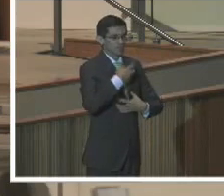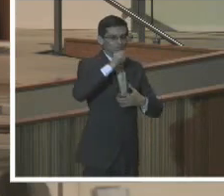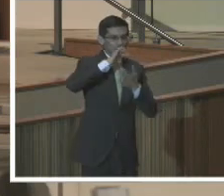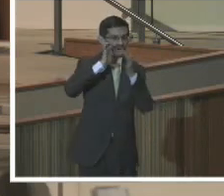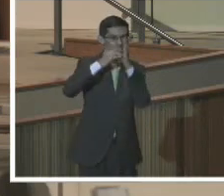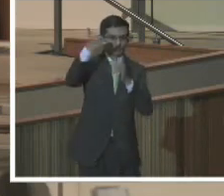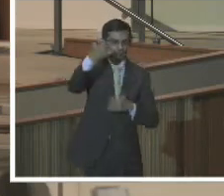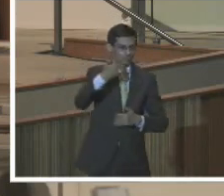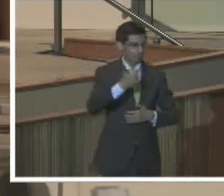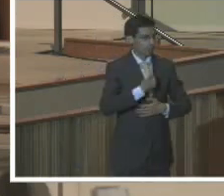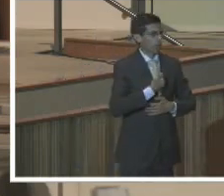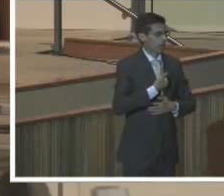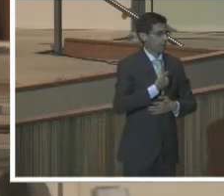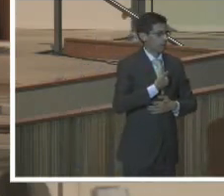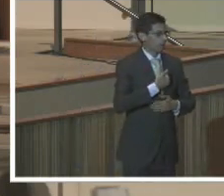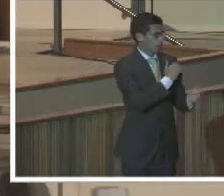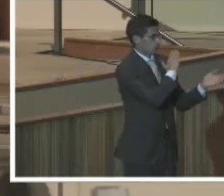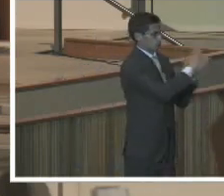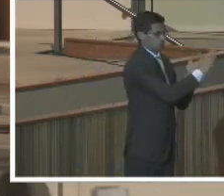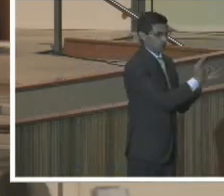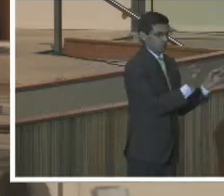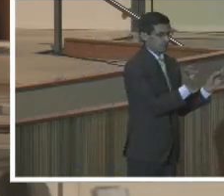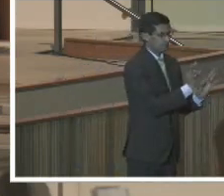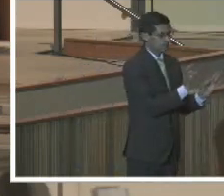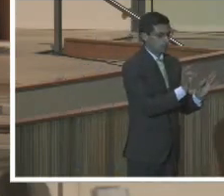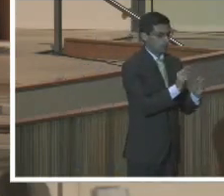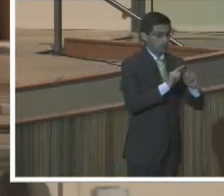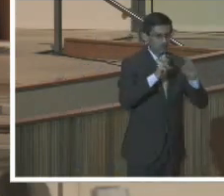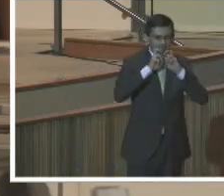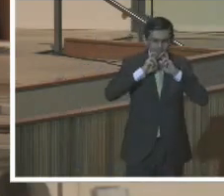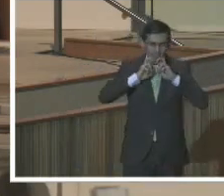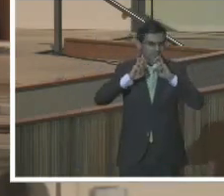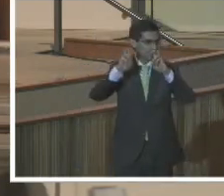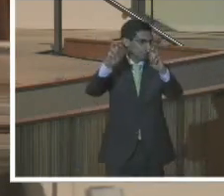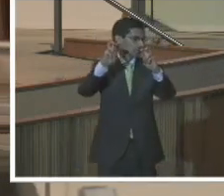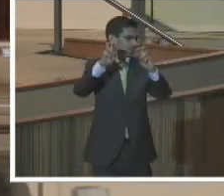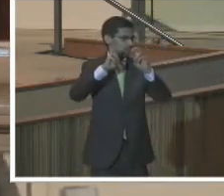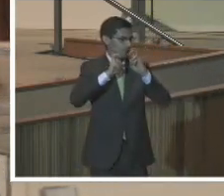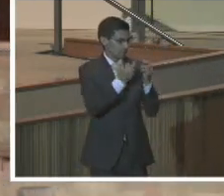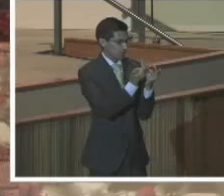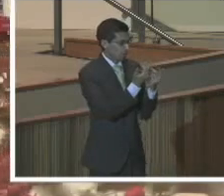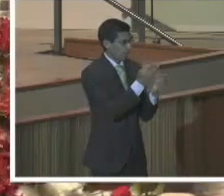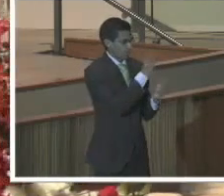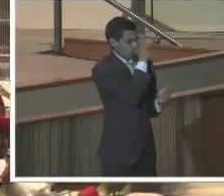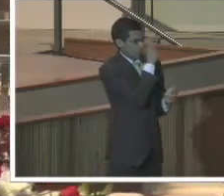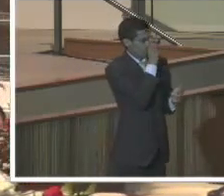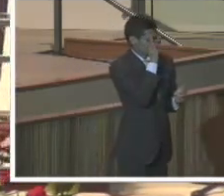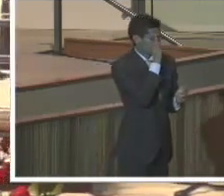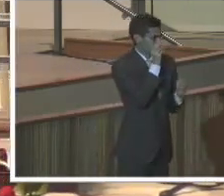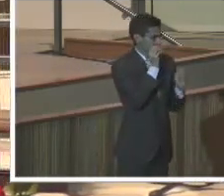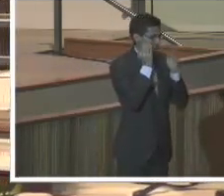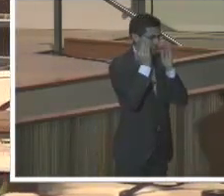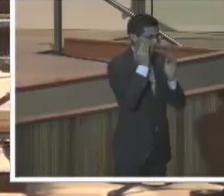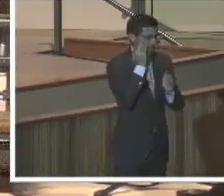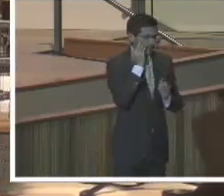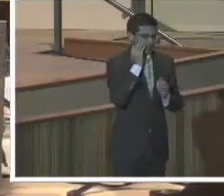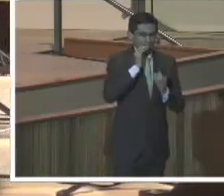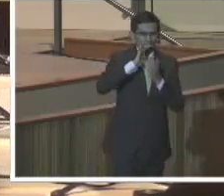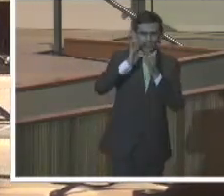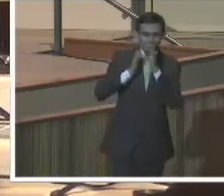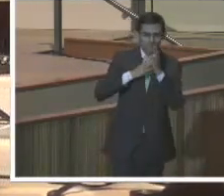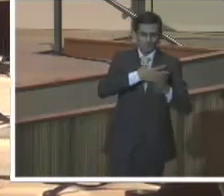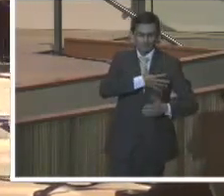fugir, grita, como aquele cego Bartimeu gritou: Jesus, filho